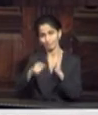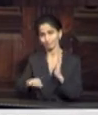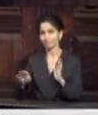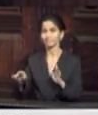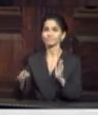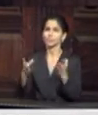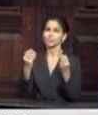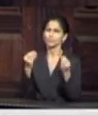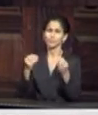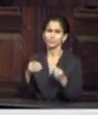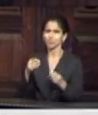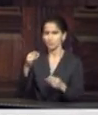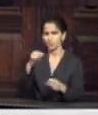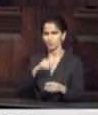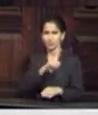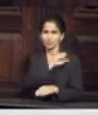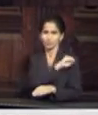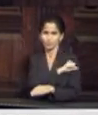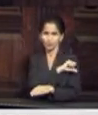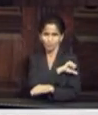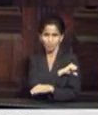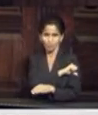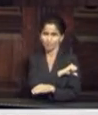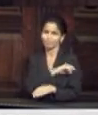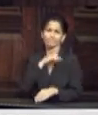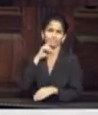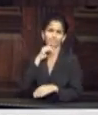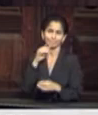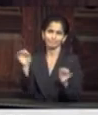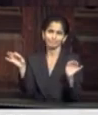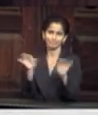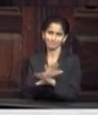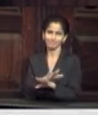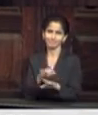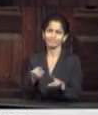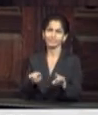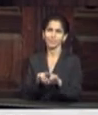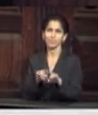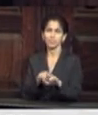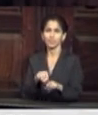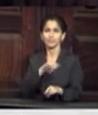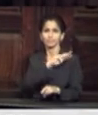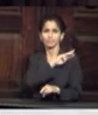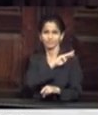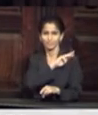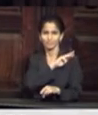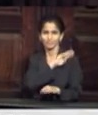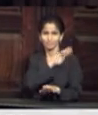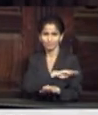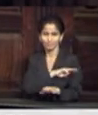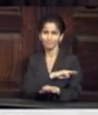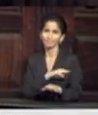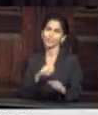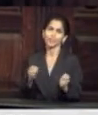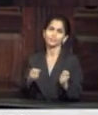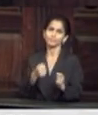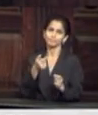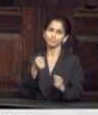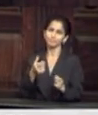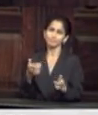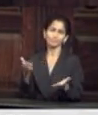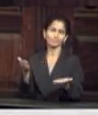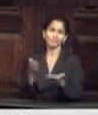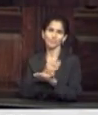ensino fundamental, que sequer ingressam no ensino médio, para não falar do percentual ainda baixo, embora tenha sido elevado nos primeiros 15 anos